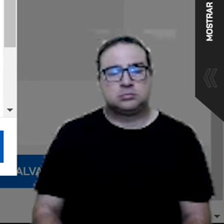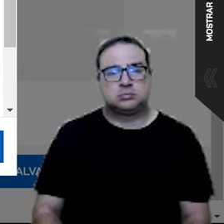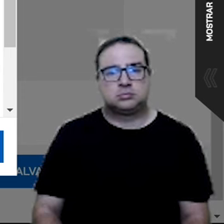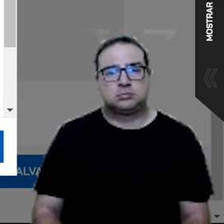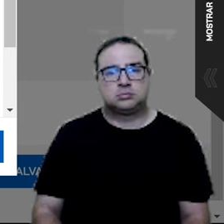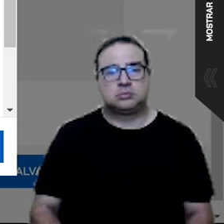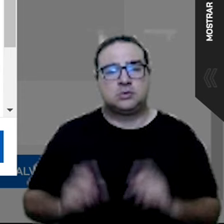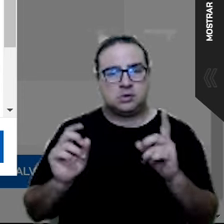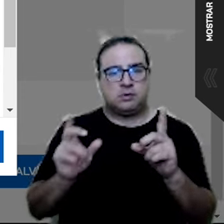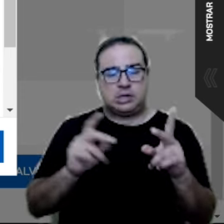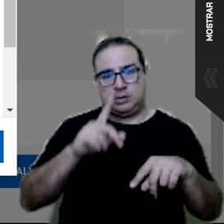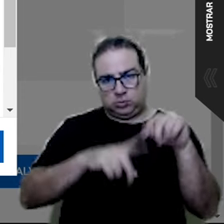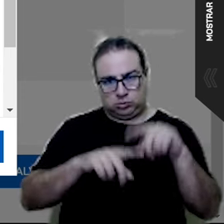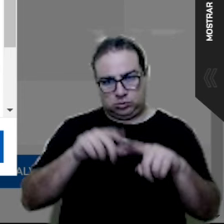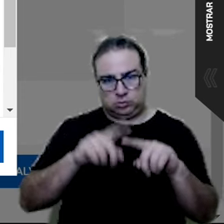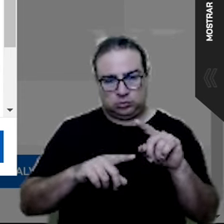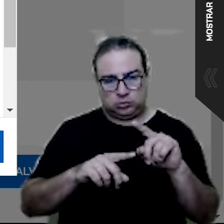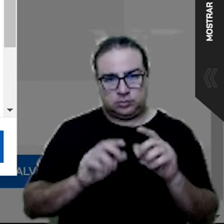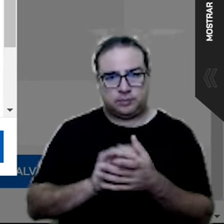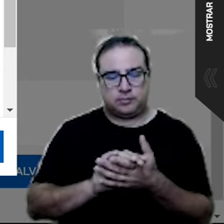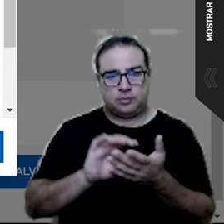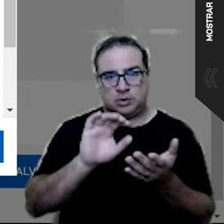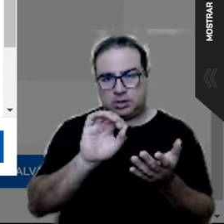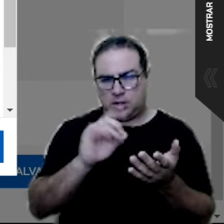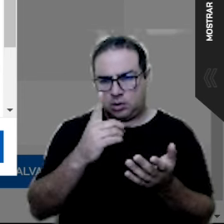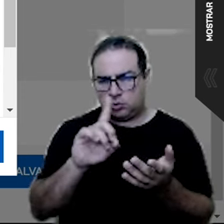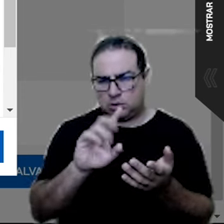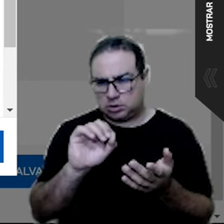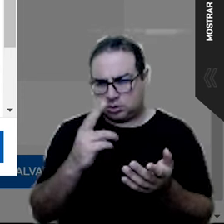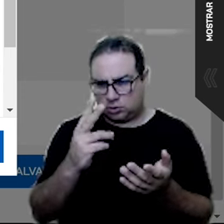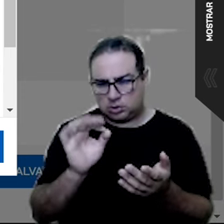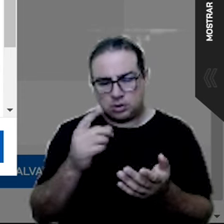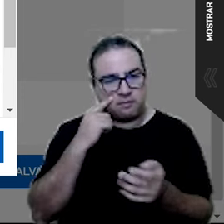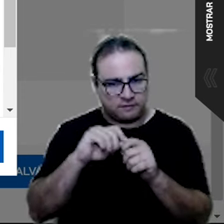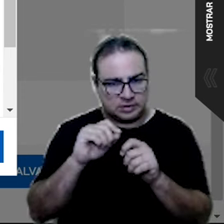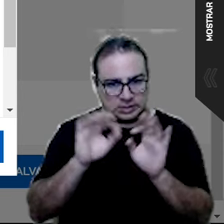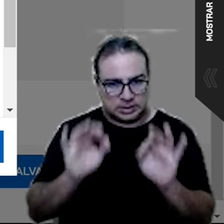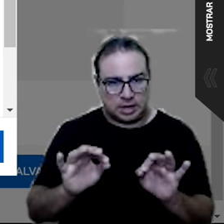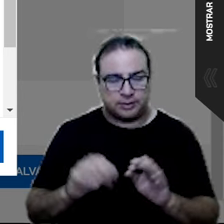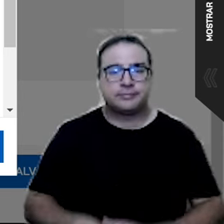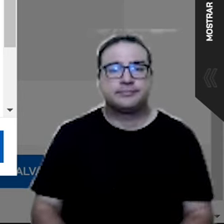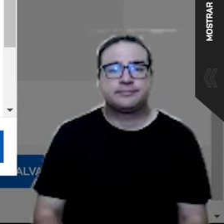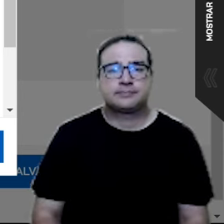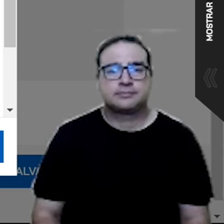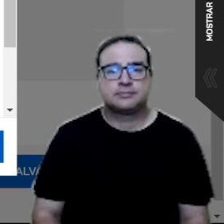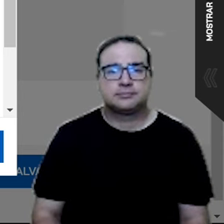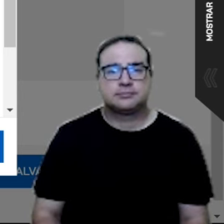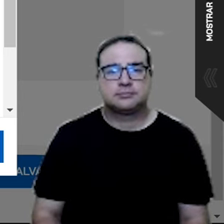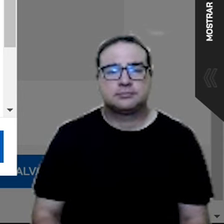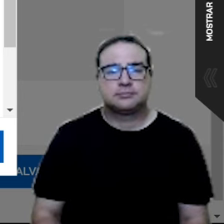00 venda de produto 01 não 02 né vamos ver se eu fiz ela lá